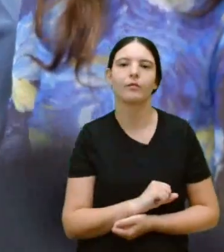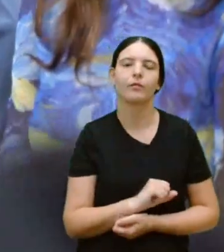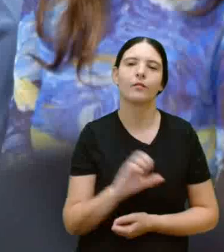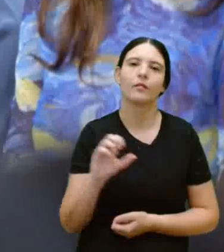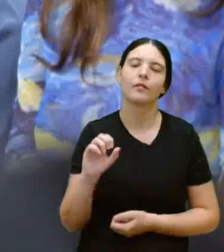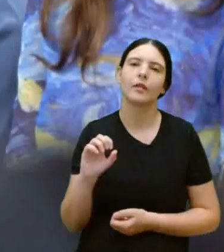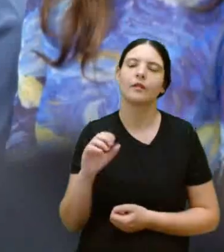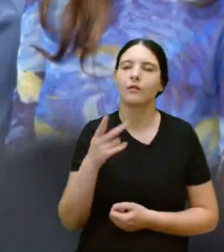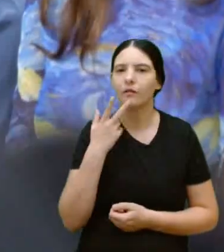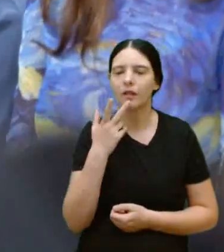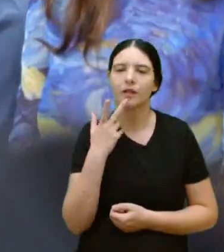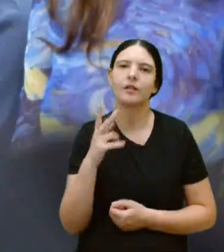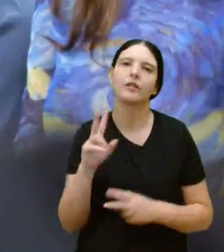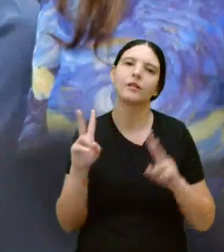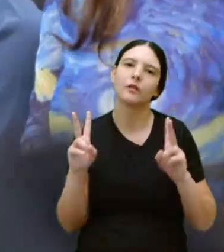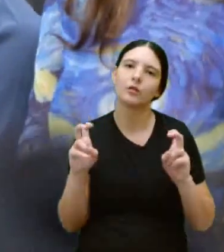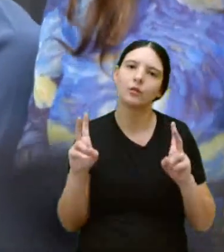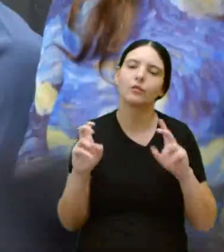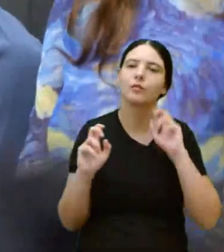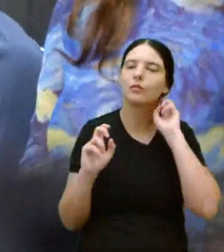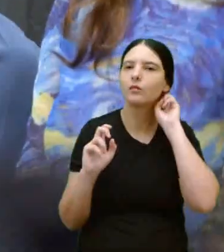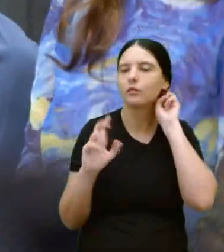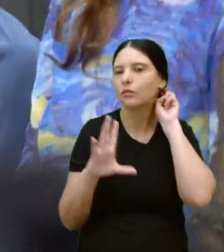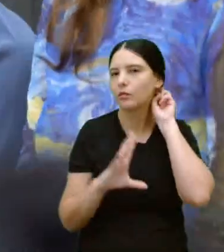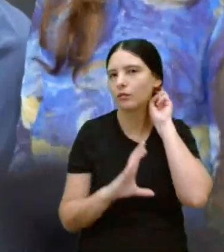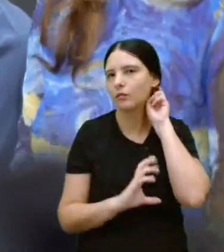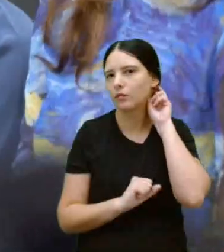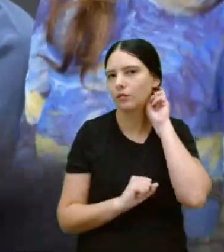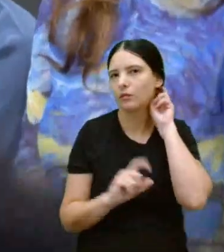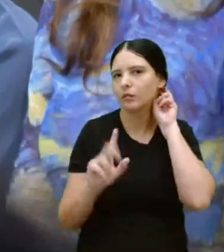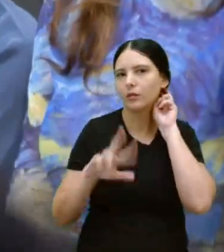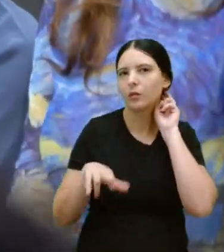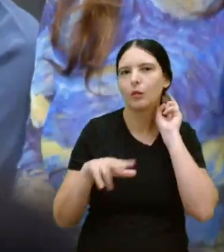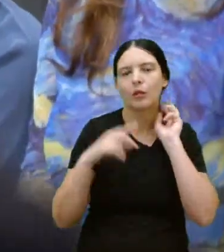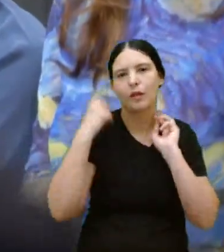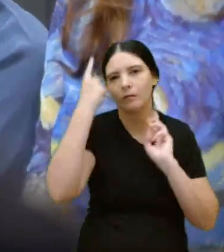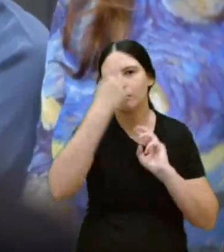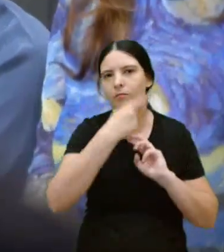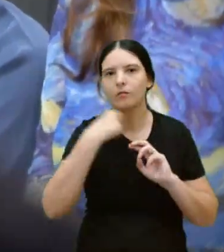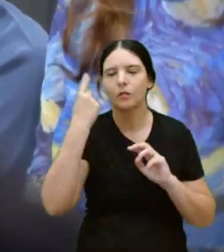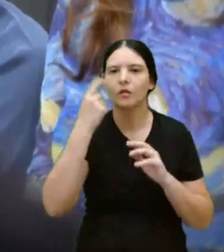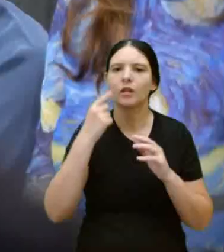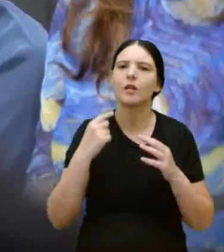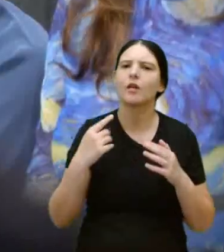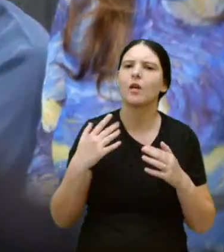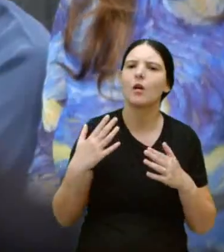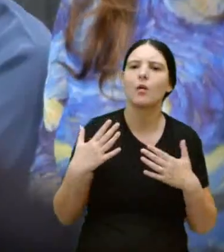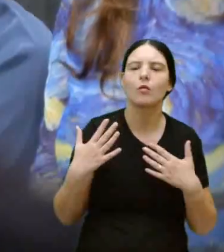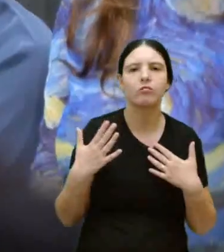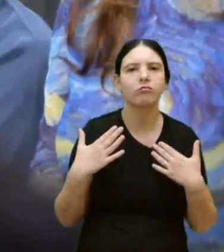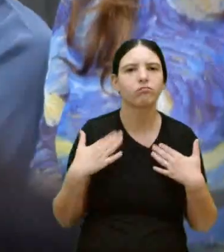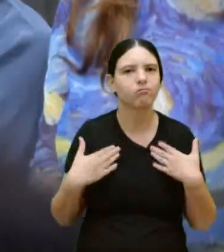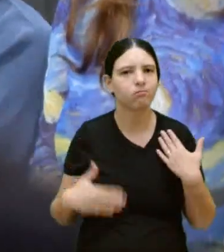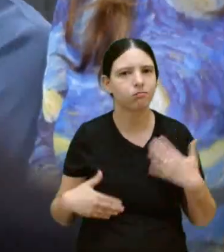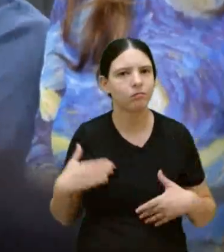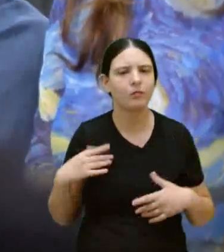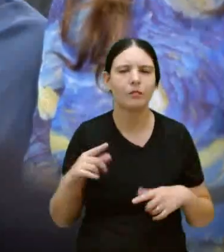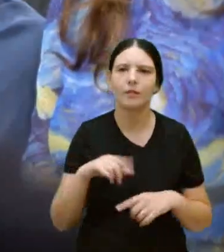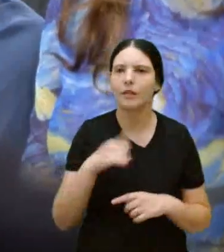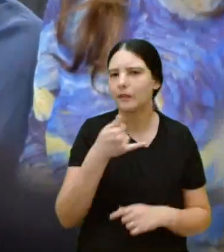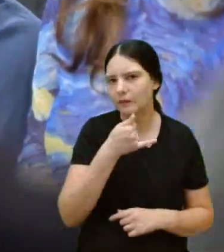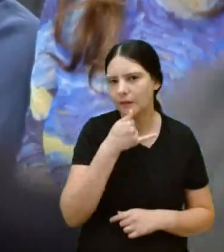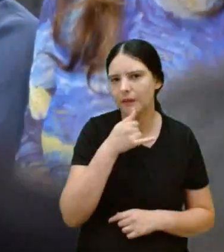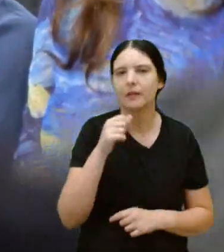sobre, especificamente, que o amor não é ligado à aparência física. E, infelizmente, na sociedade que a gente vive,